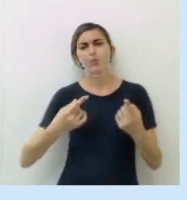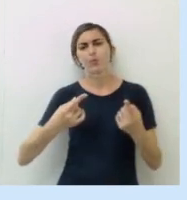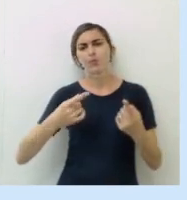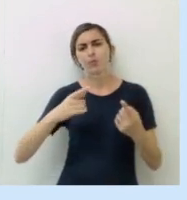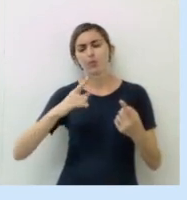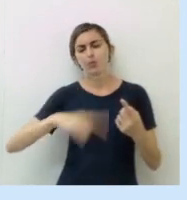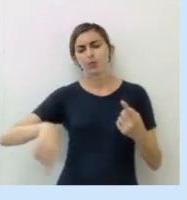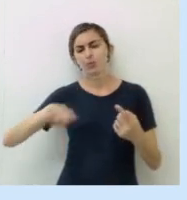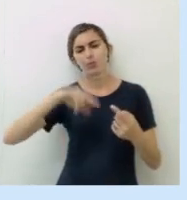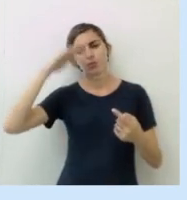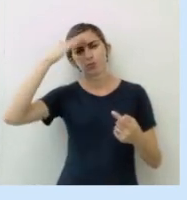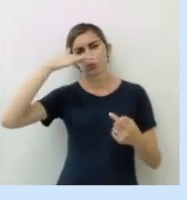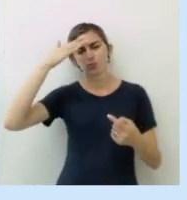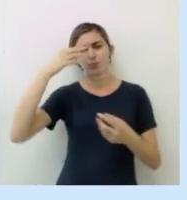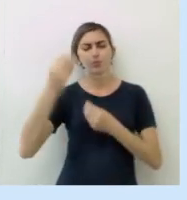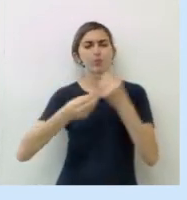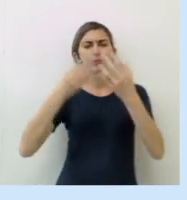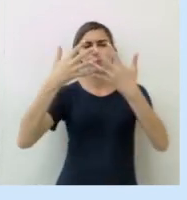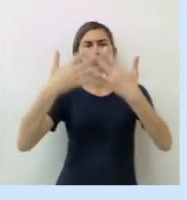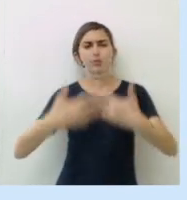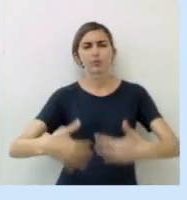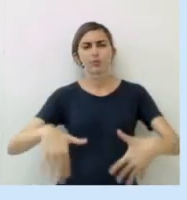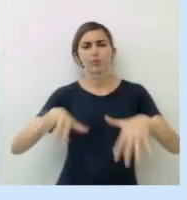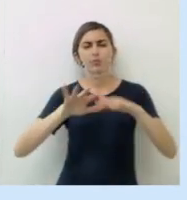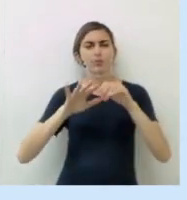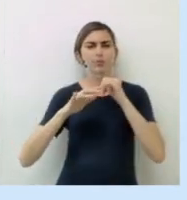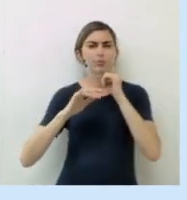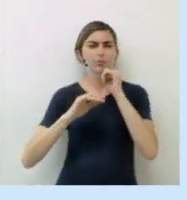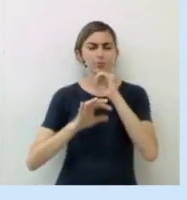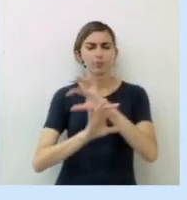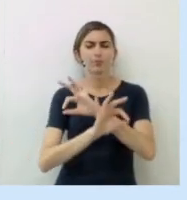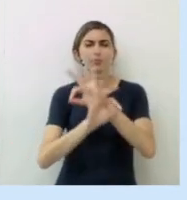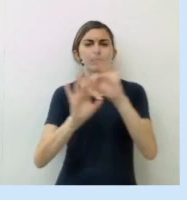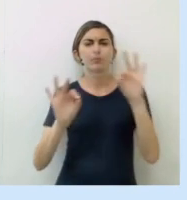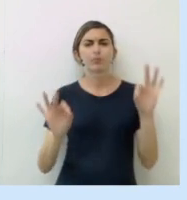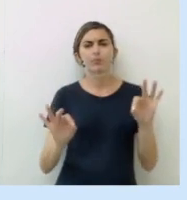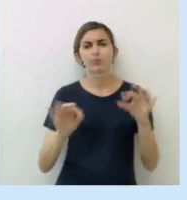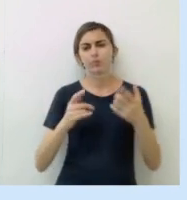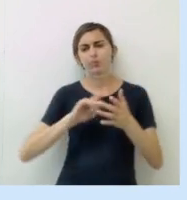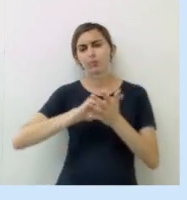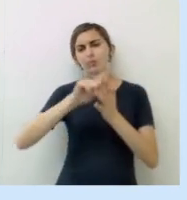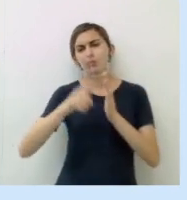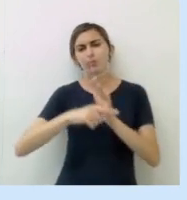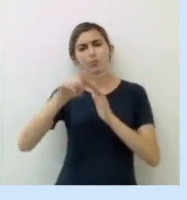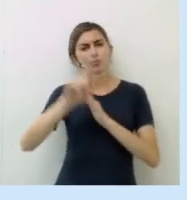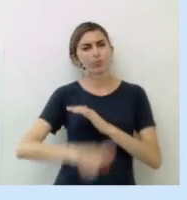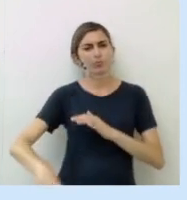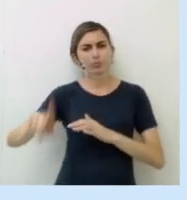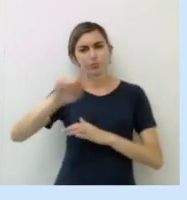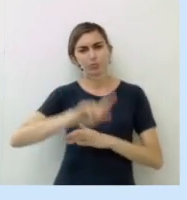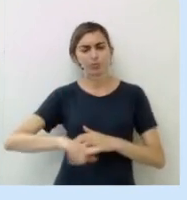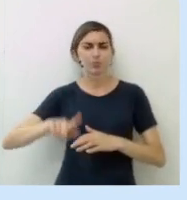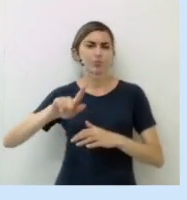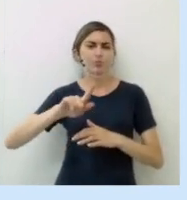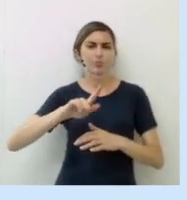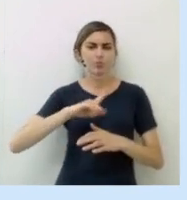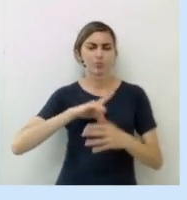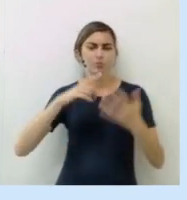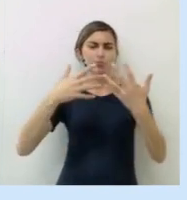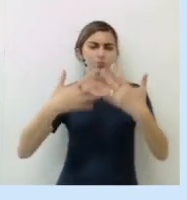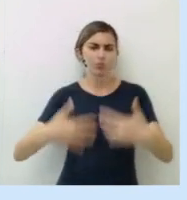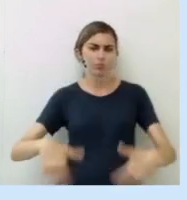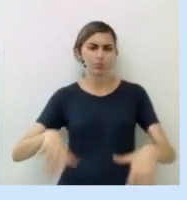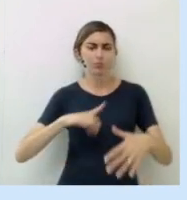daquilo que nós entendemos como natural. Então, o maravilhoso, gênero da literatura do